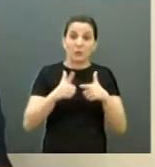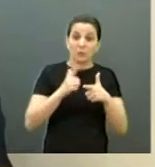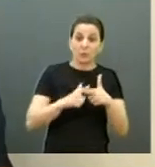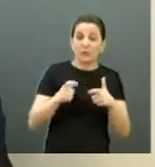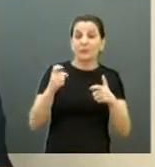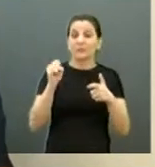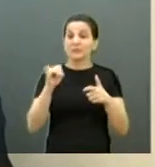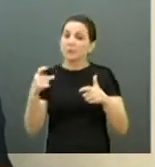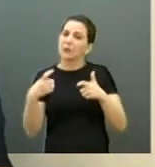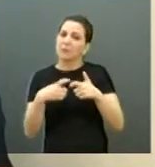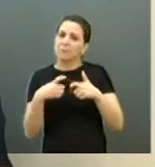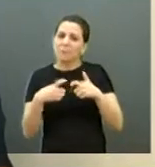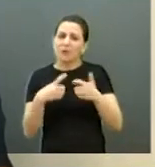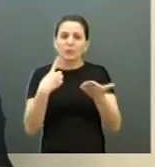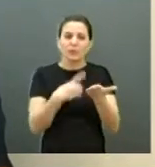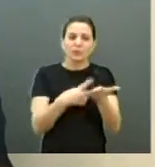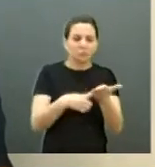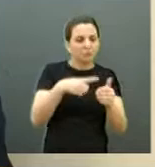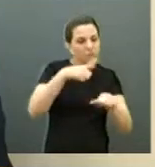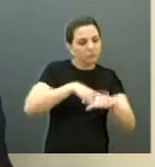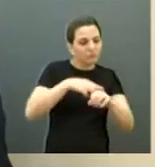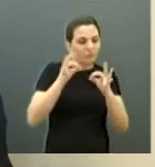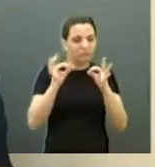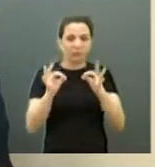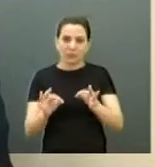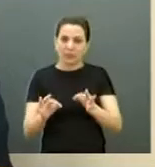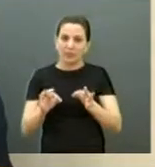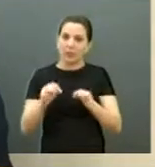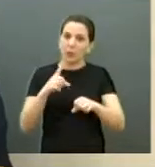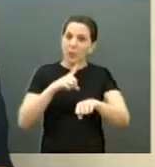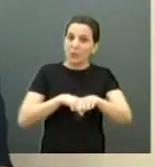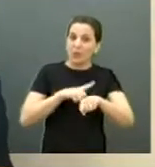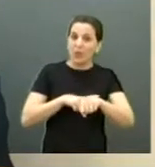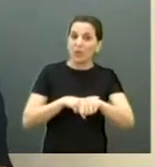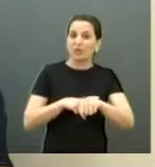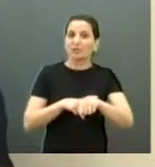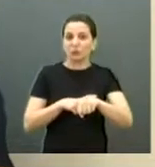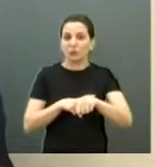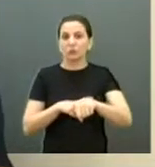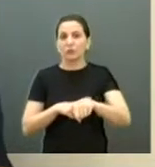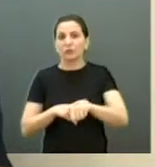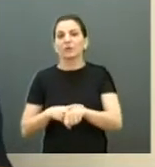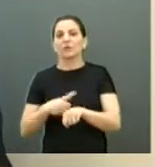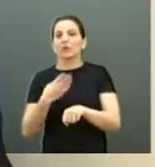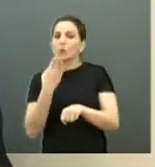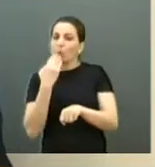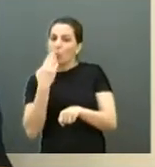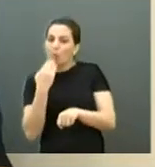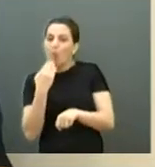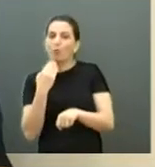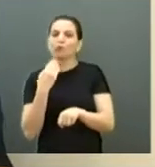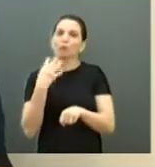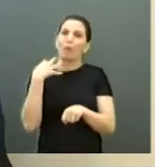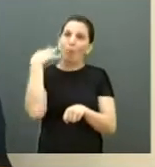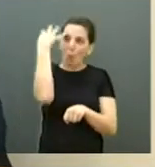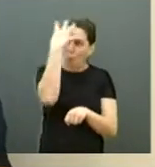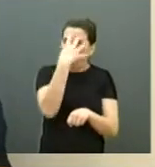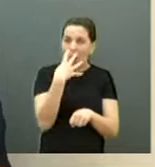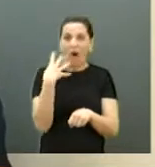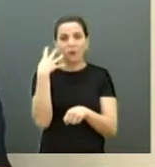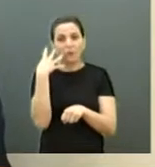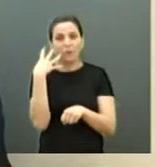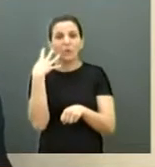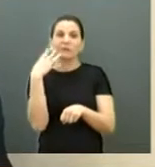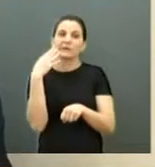médicos que não cumpriram os horários médicos que na hora do almoço ficaram quatro horas em casa remédios que passaram o